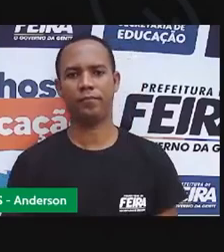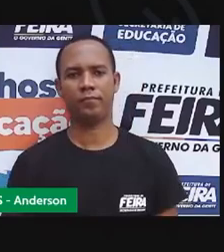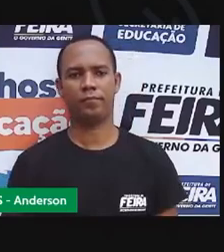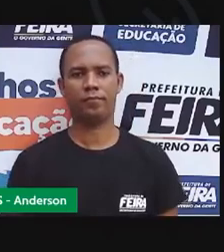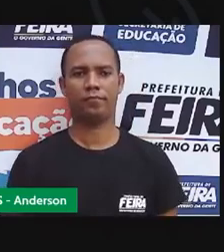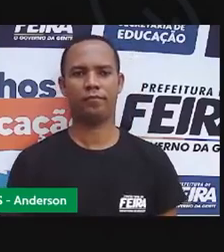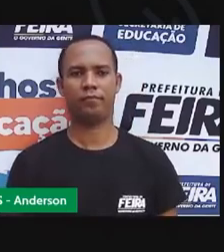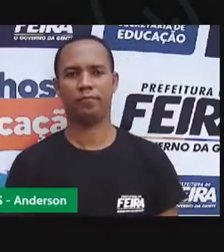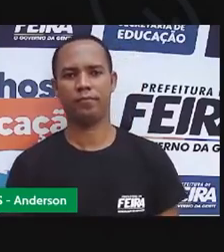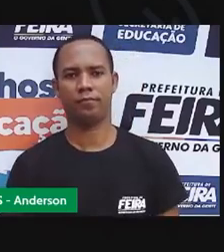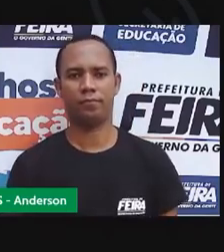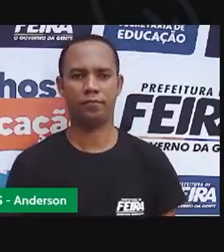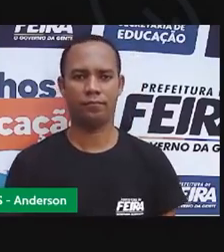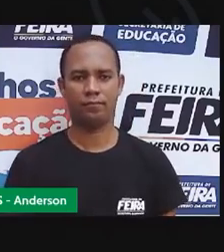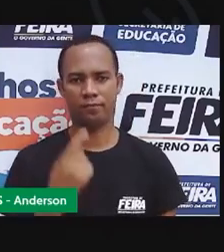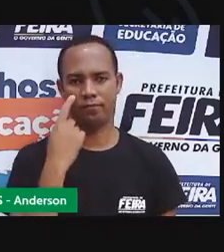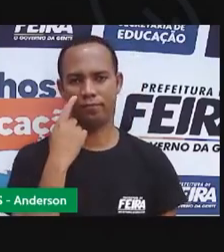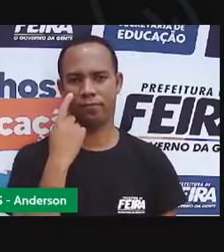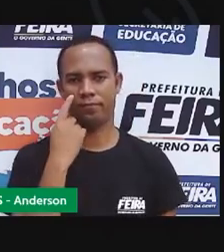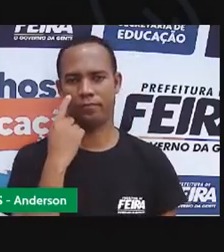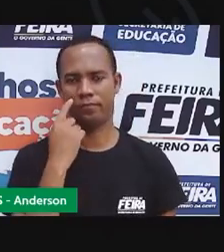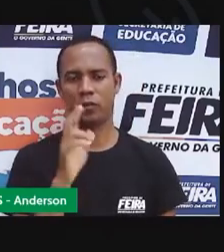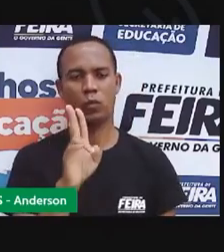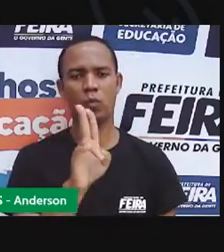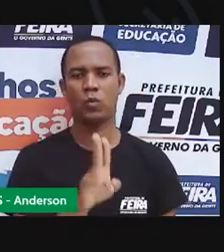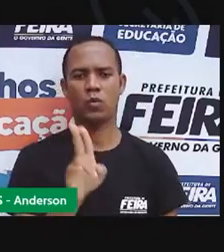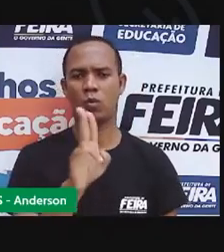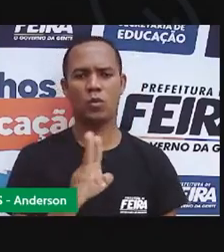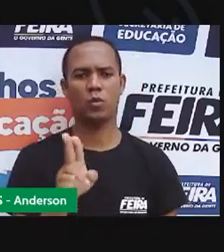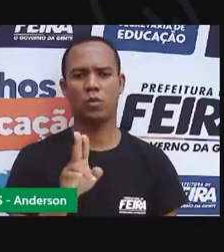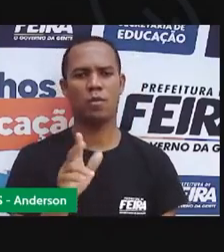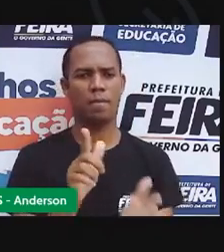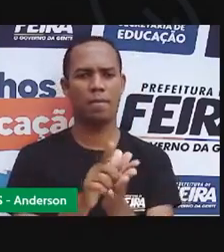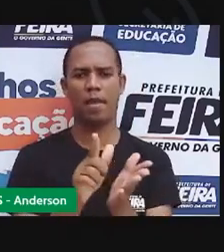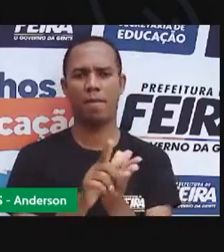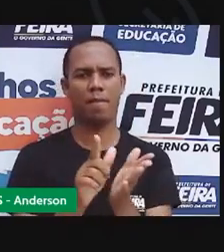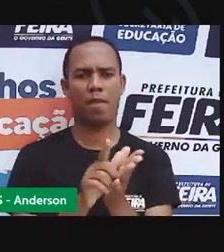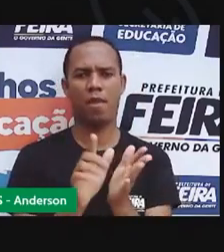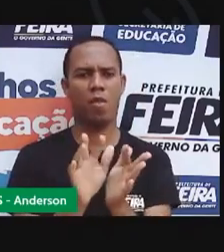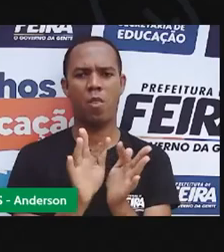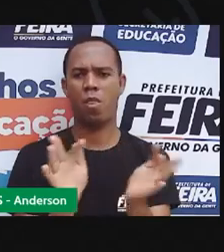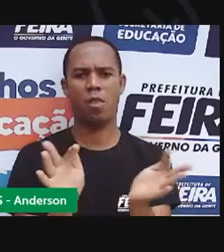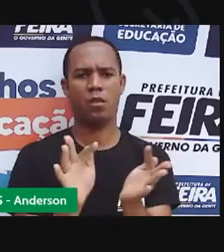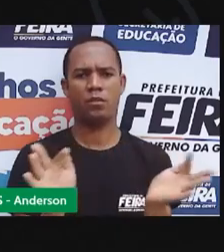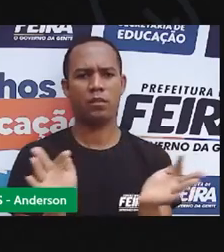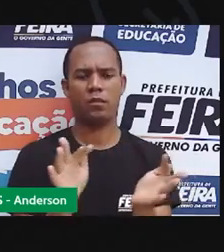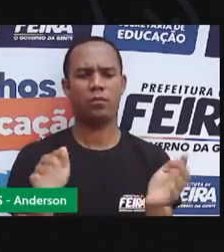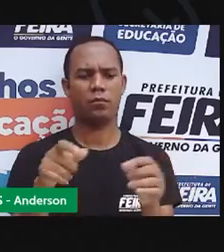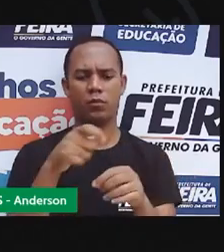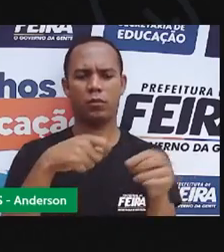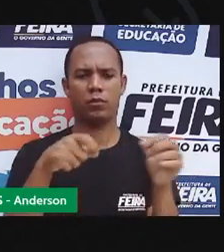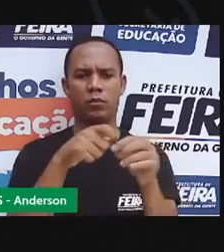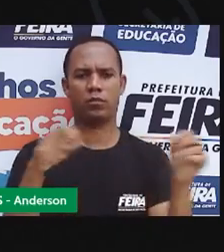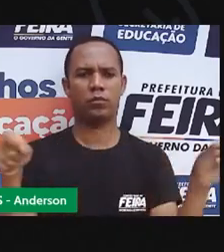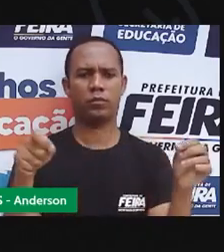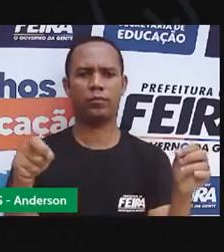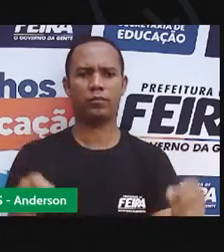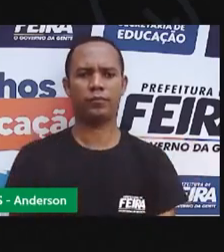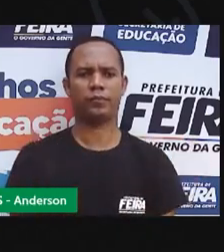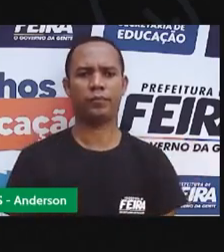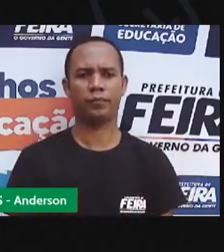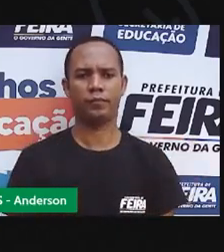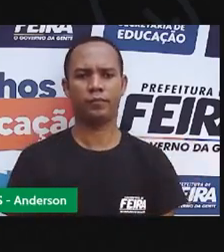tamanduá.org.br, viu? Aqui, os materiais que a Pró usou. Jornal, barbante e a tesoura,